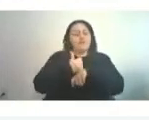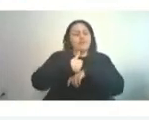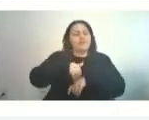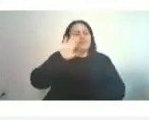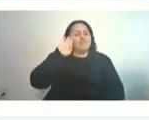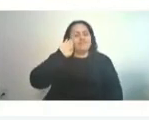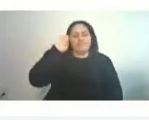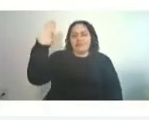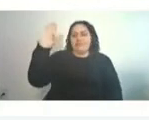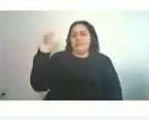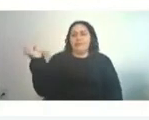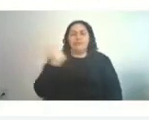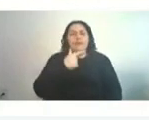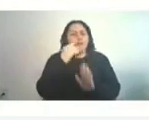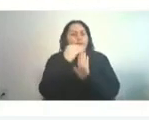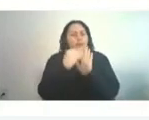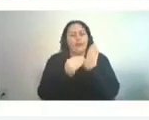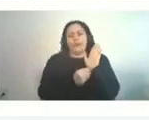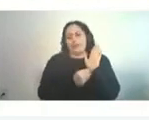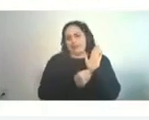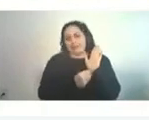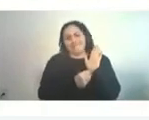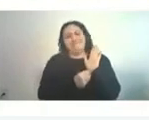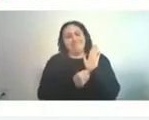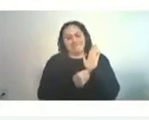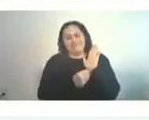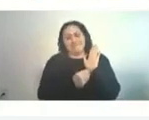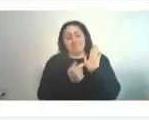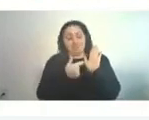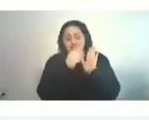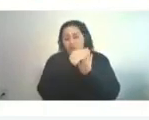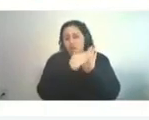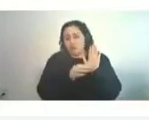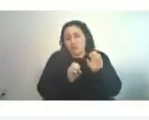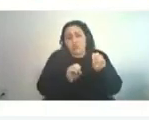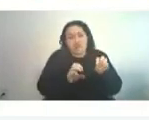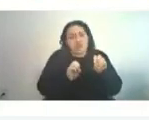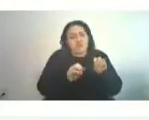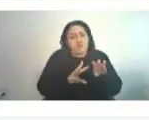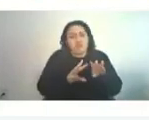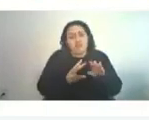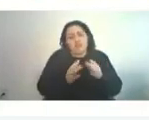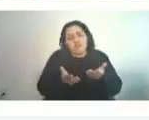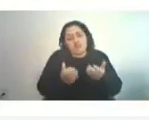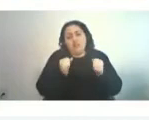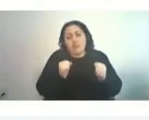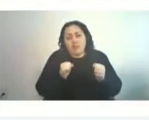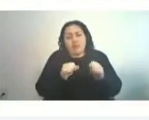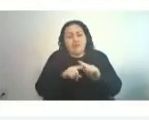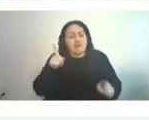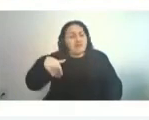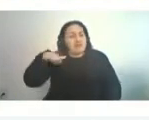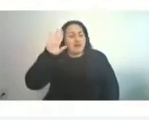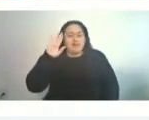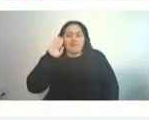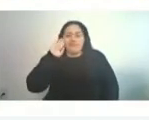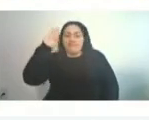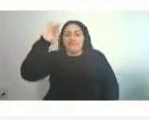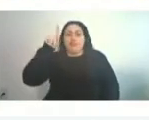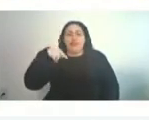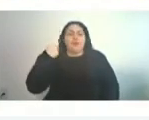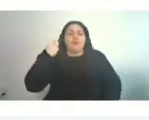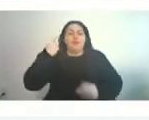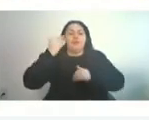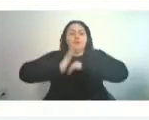do que o conteúdo propriamente dito que o professor possa estar veiculando na sala de aula, né?